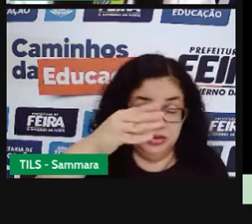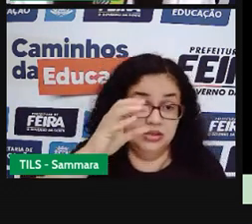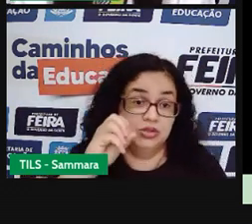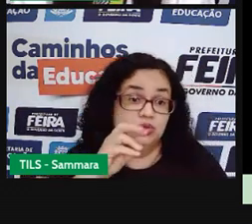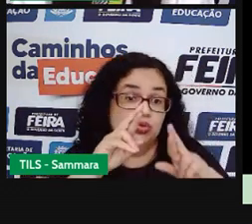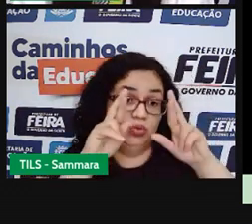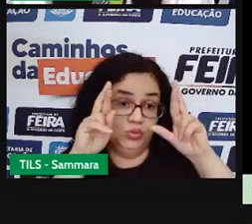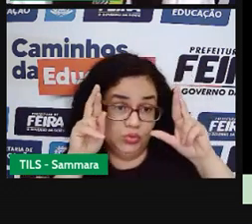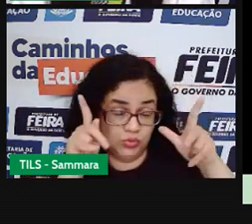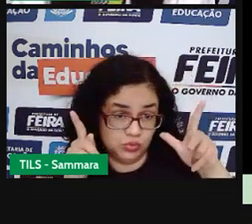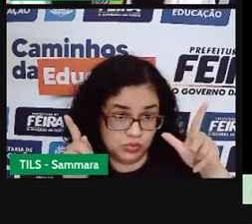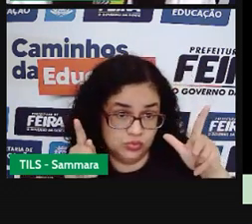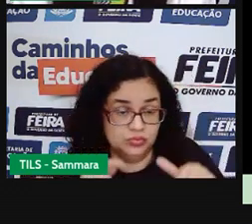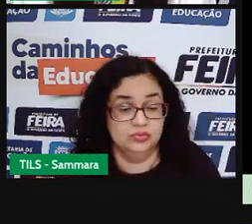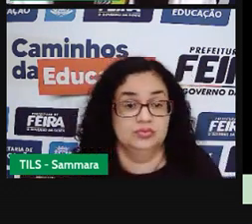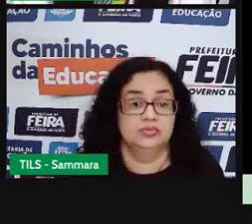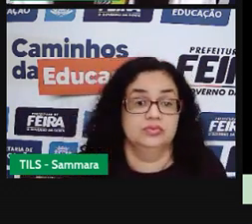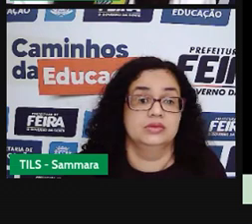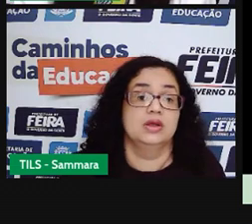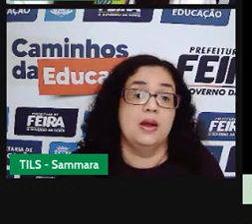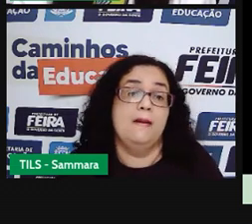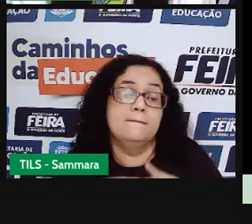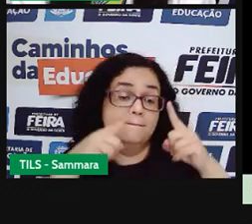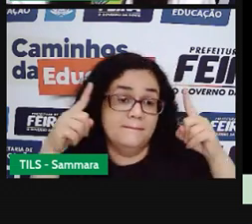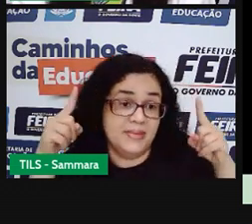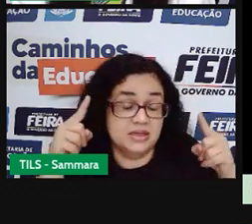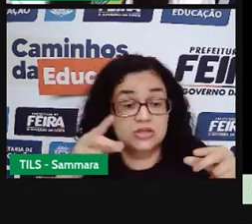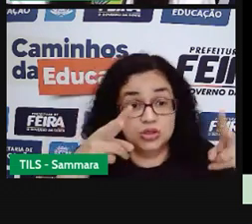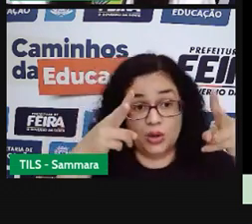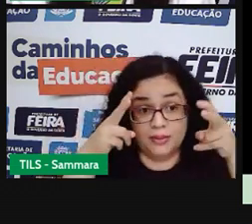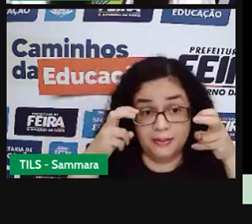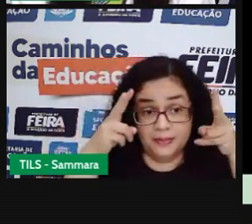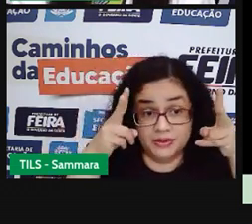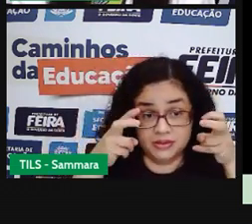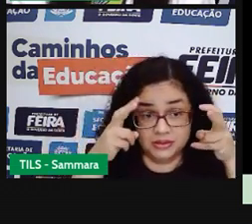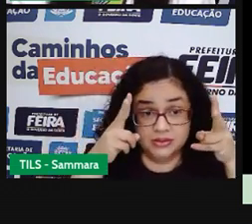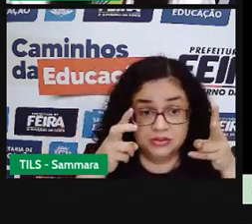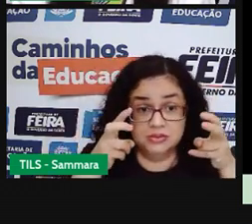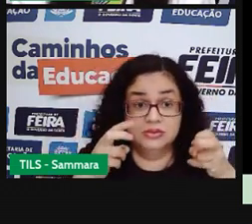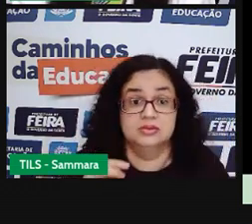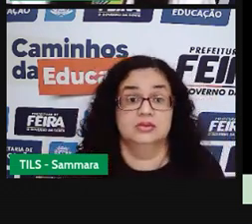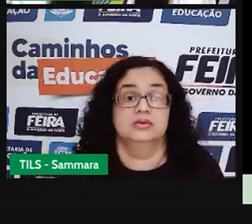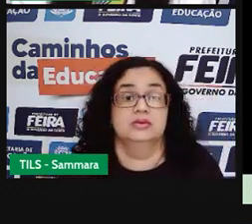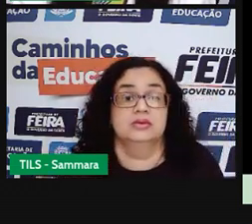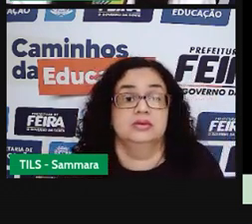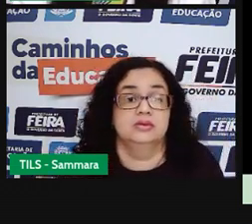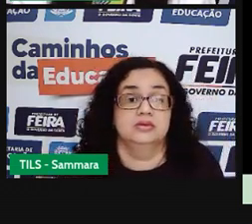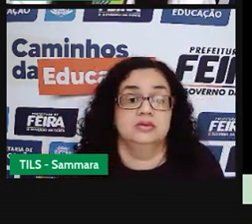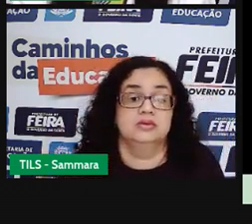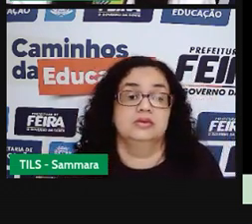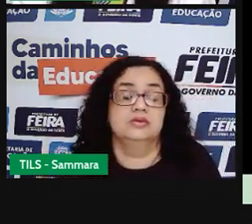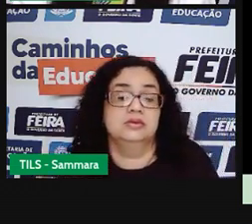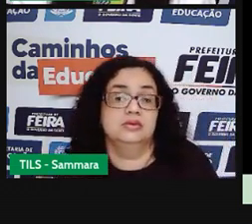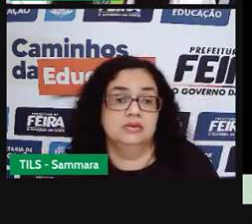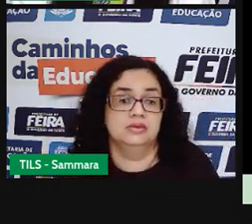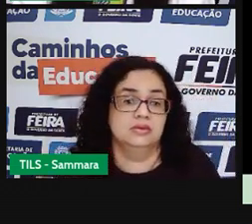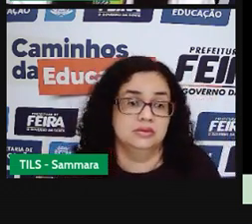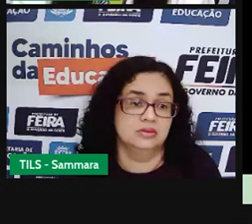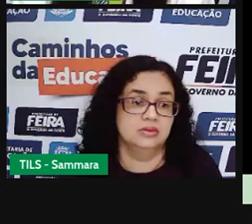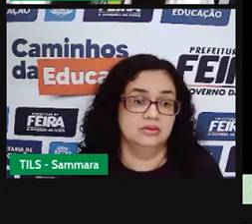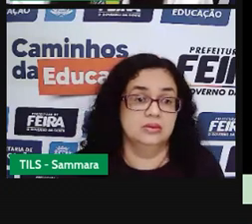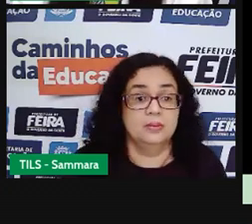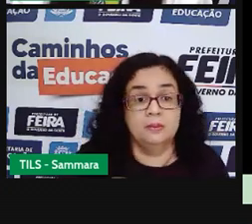substâncias e assim por diante mas a gente observa que mesmo que os produtos e que os objetos eles sejam